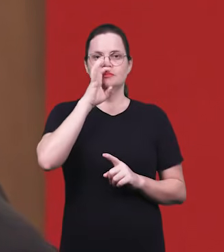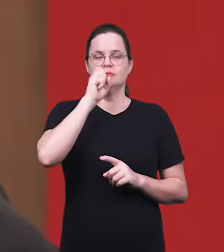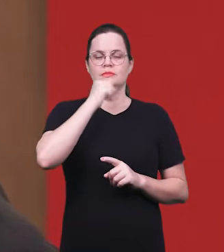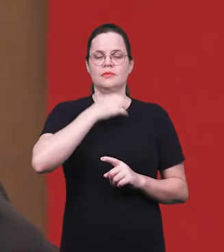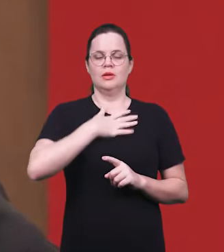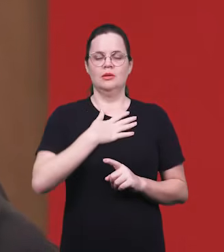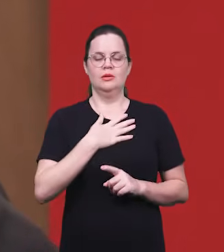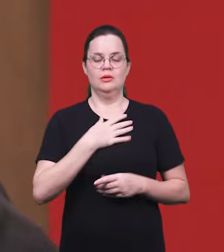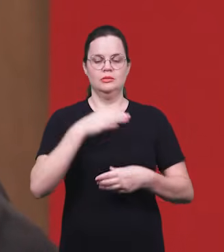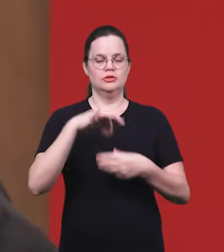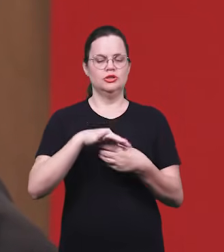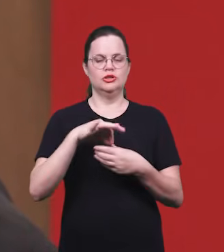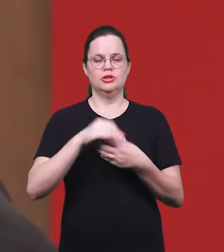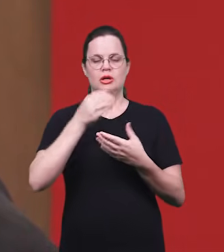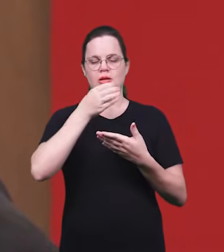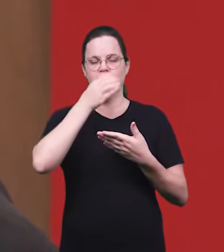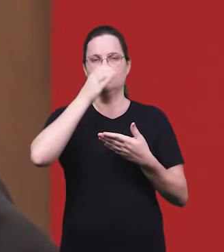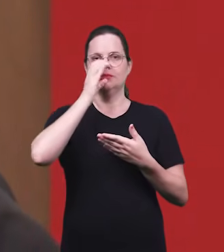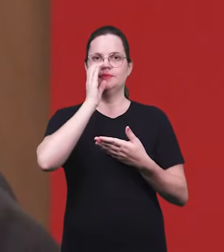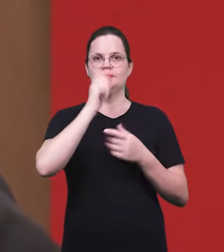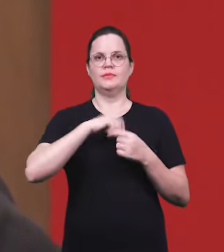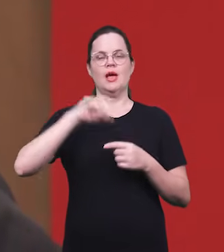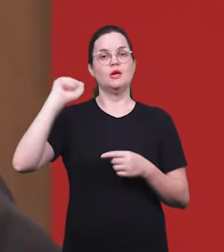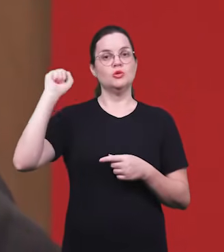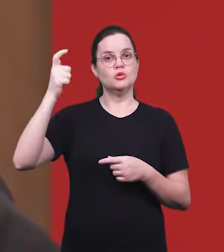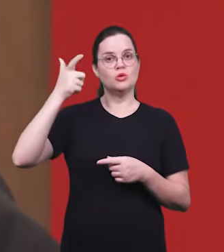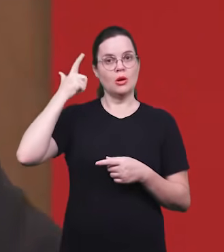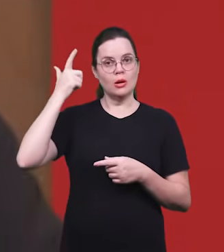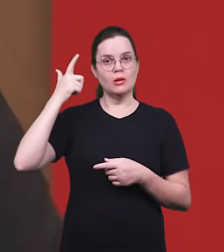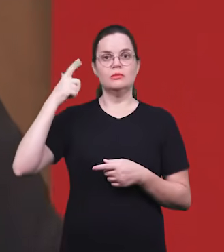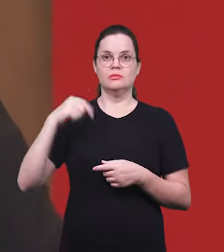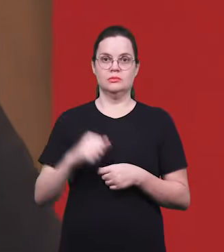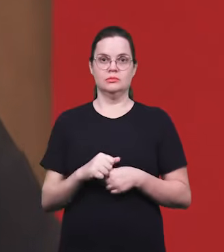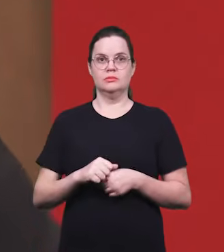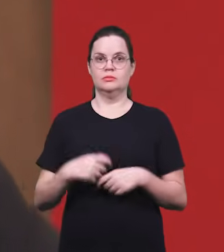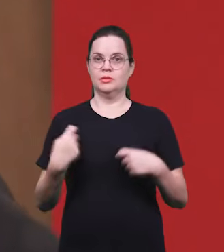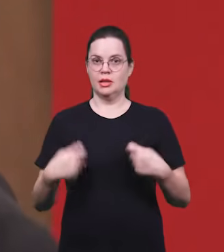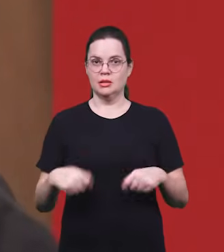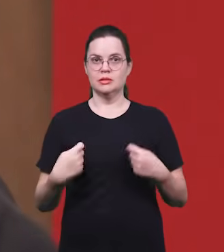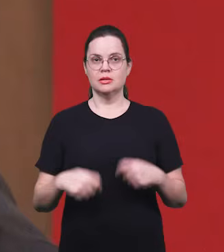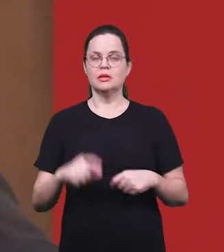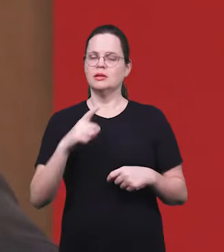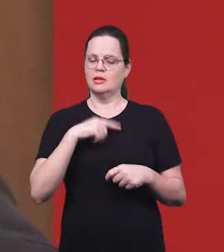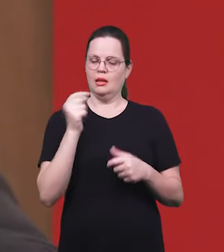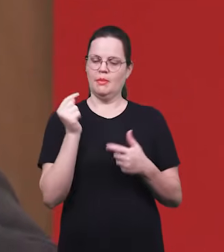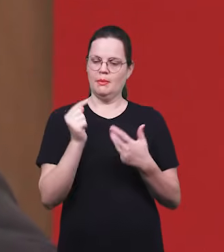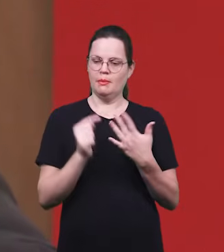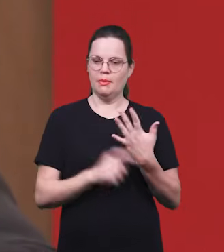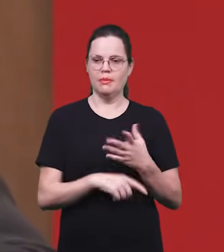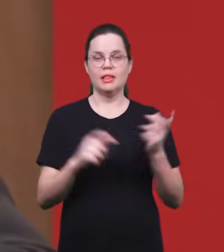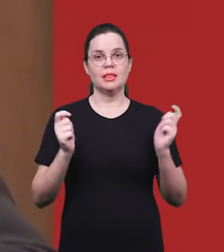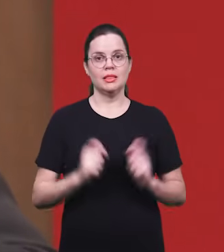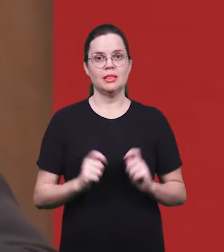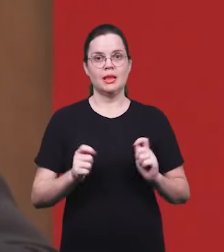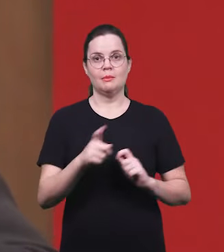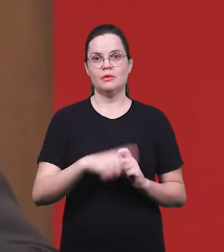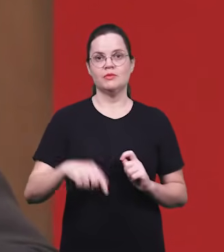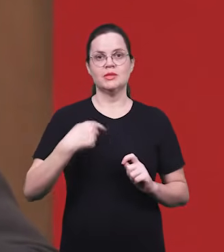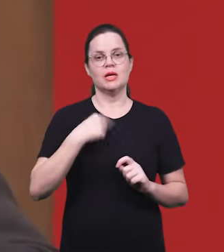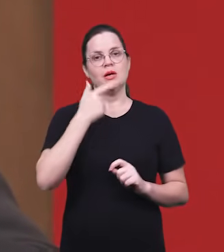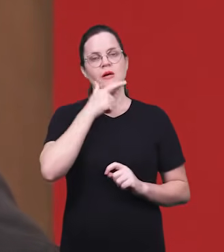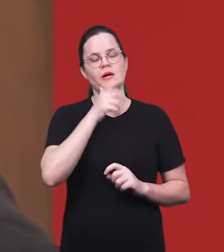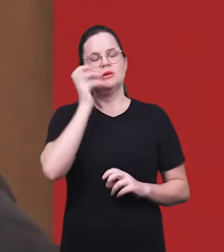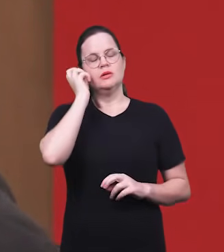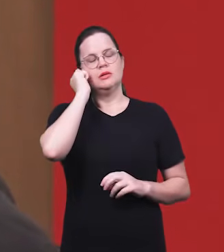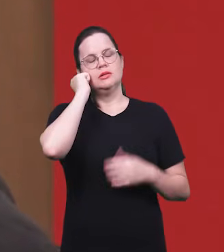respiração, um chazinho para dormir, tomar mais sol, muitas medidas que podem ser tomadas para que você tenha